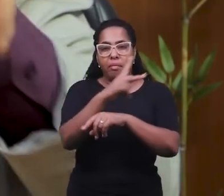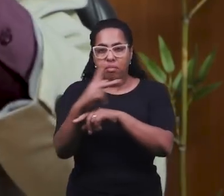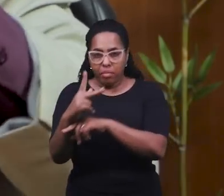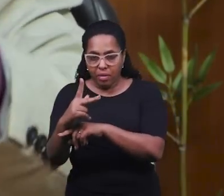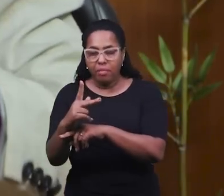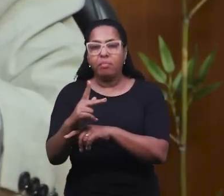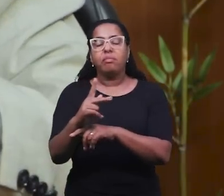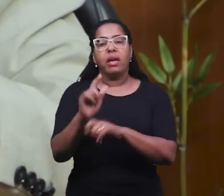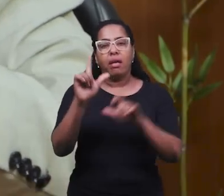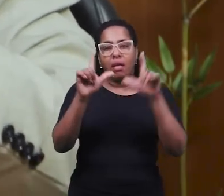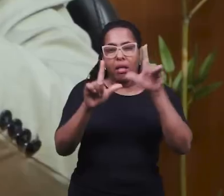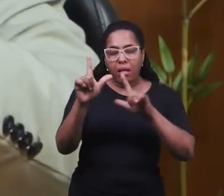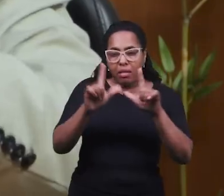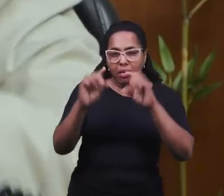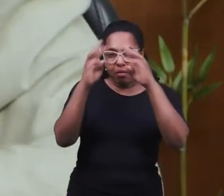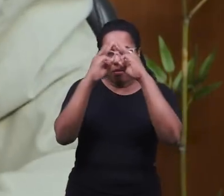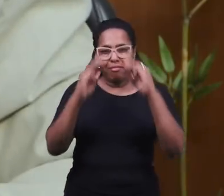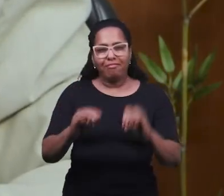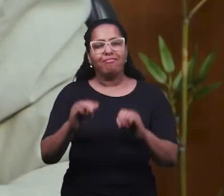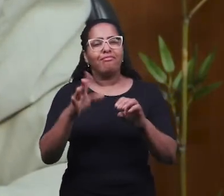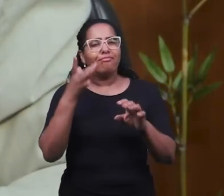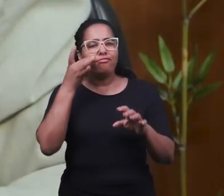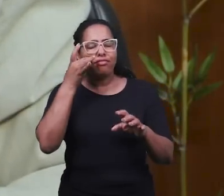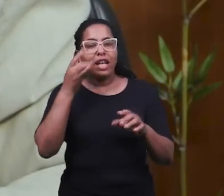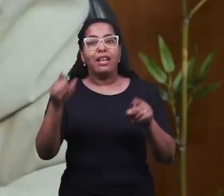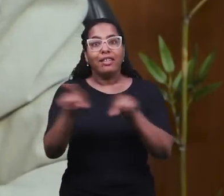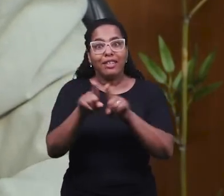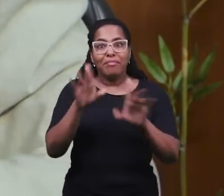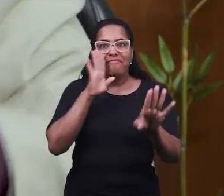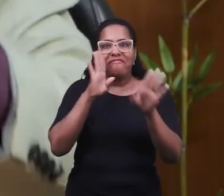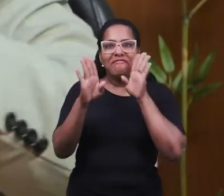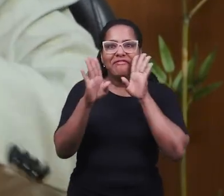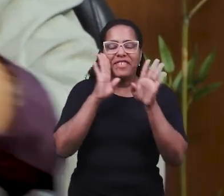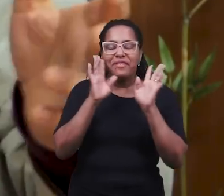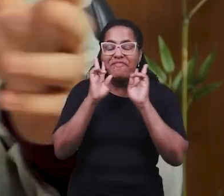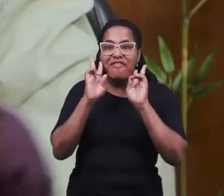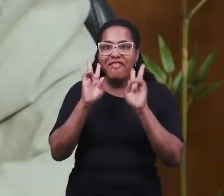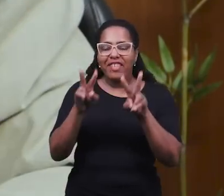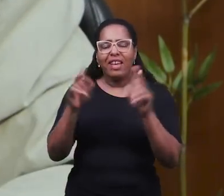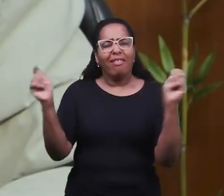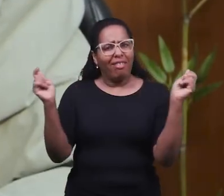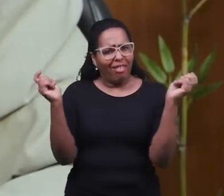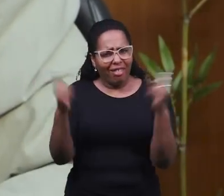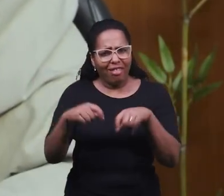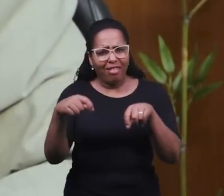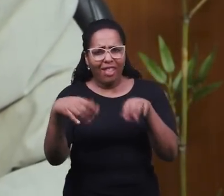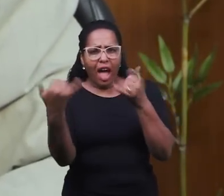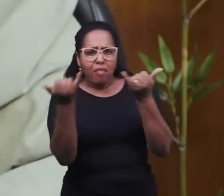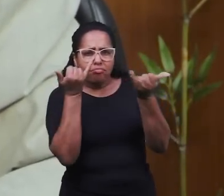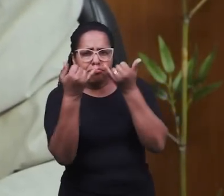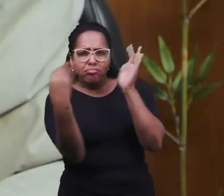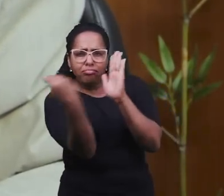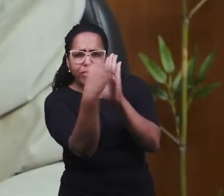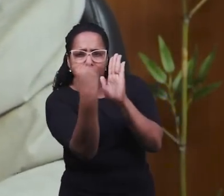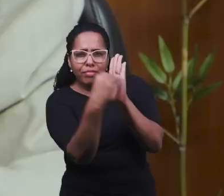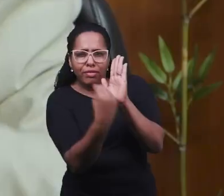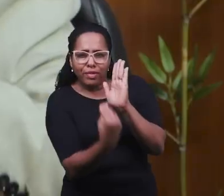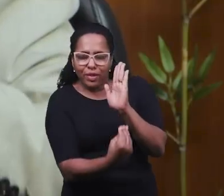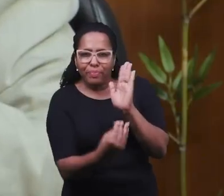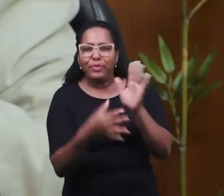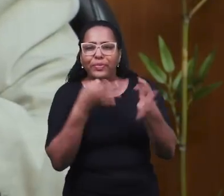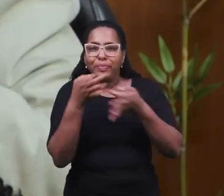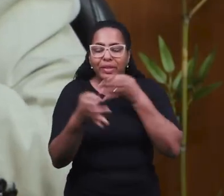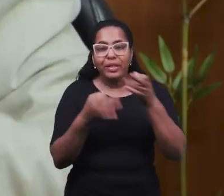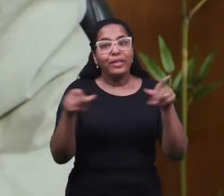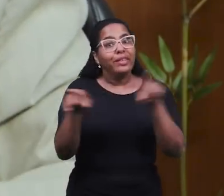ao vivo, você vê lá. Você também pode estar nos assistindo pelo Facebook da Rádio Manaim, ali você pode colocar os seus comentários. E também você pode